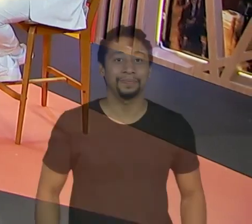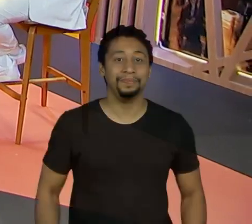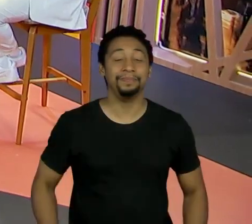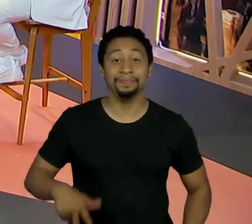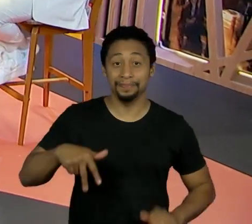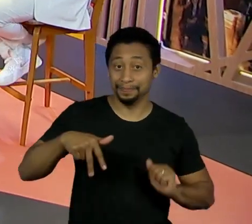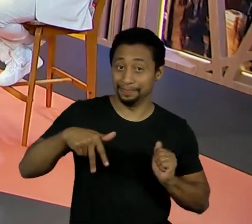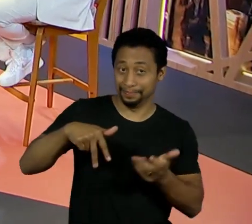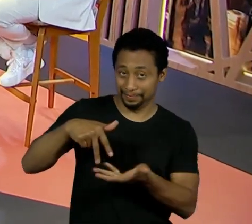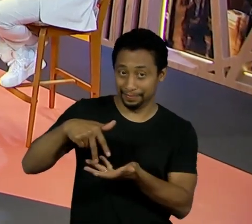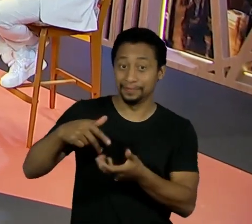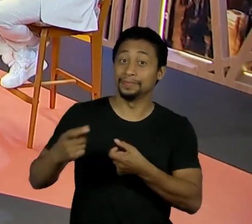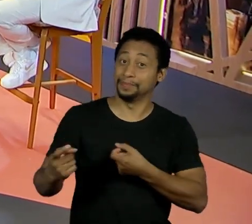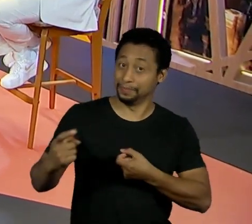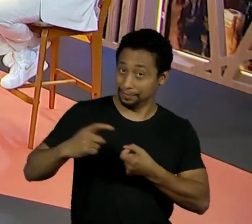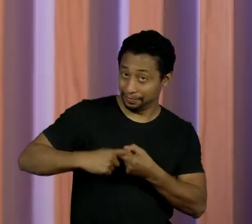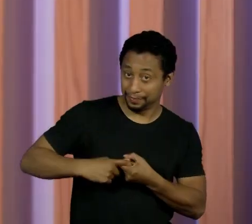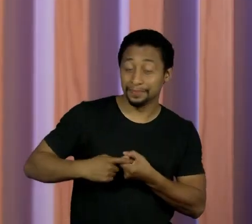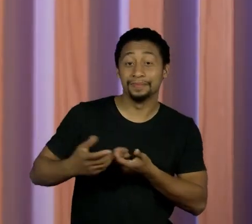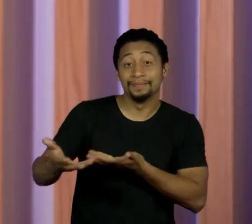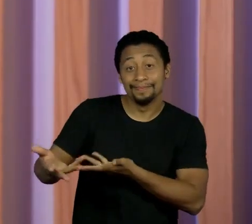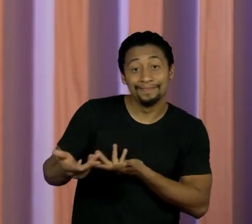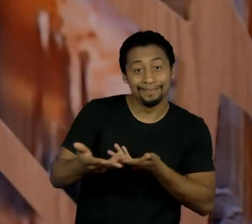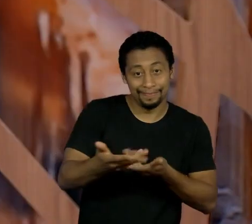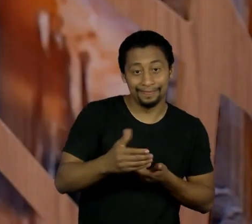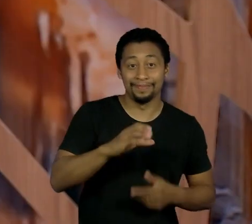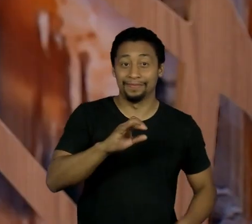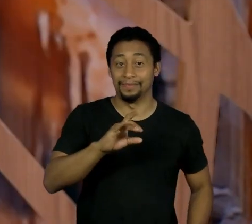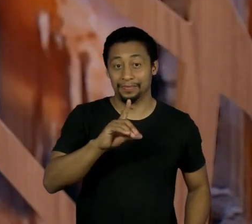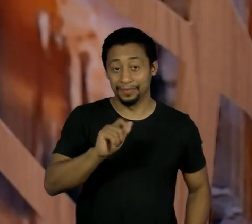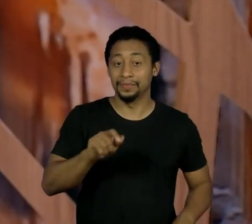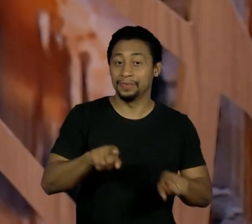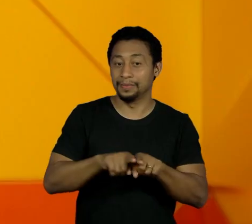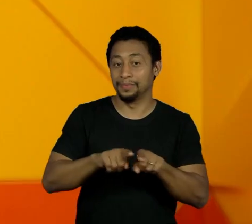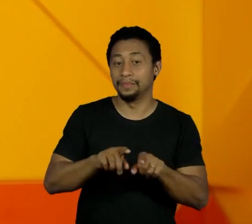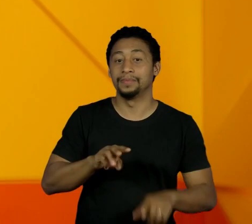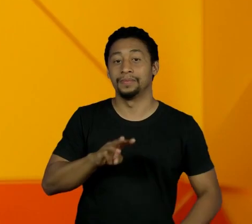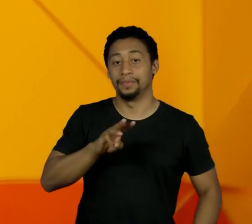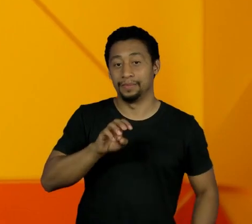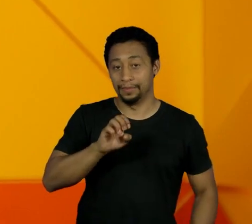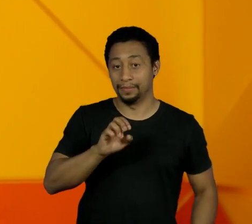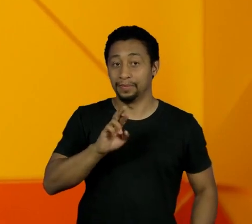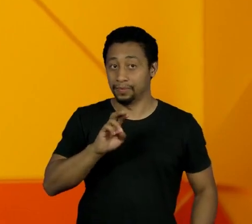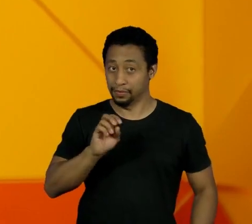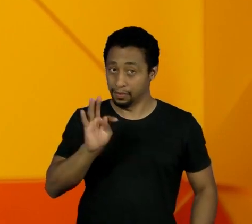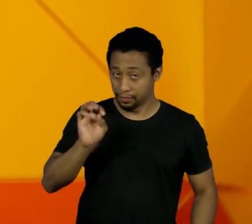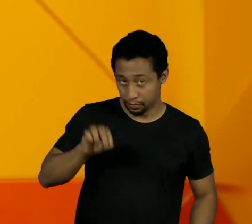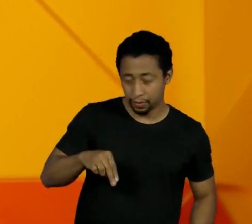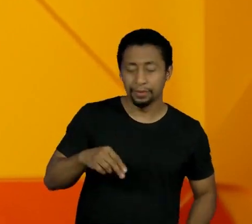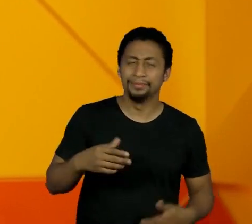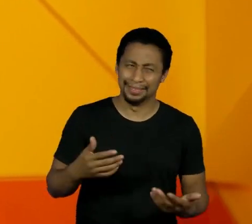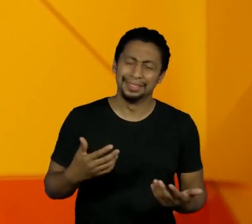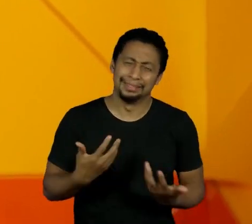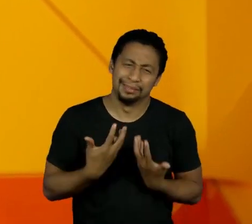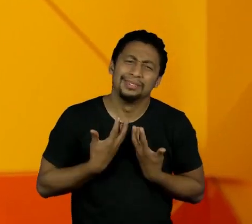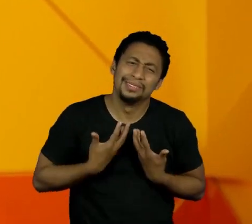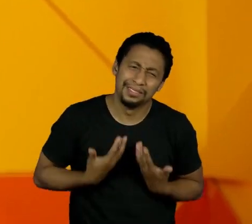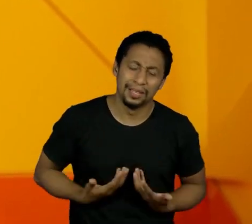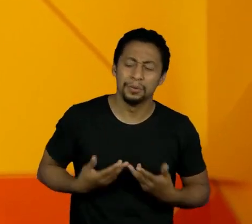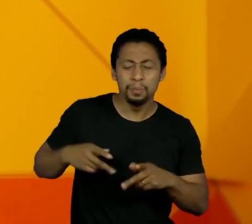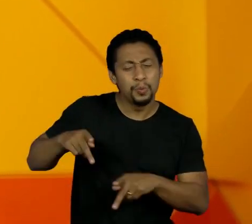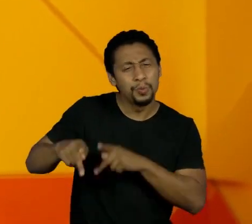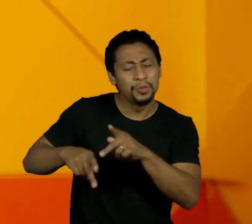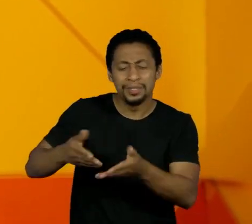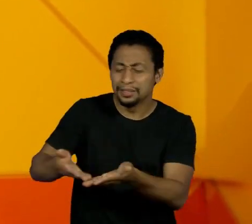Estação Livre de volta, recebendo aqui Cida Bento e Everton Carvalho. Nós estamos cansados de saber que a população negra é